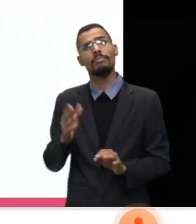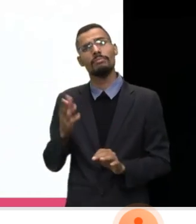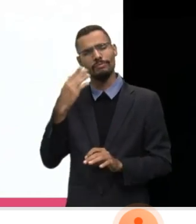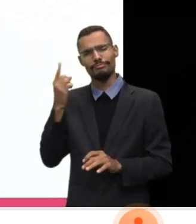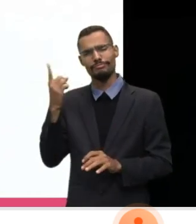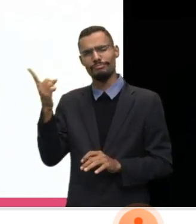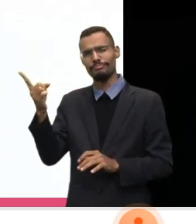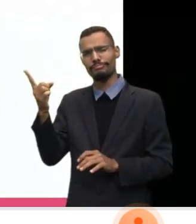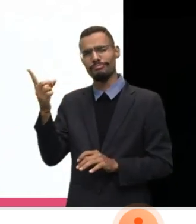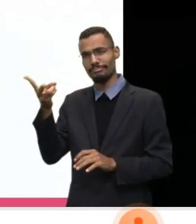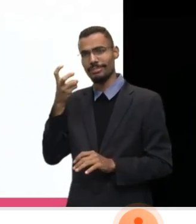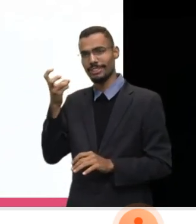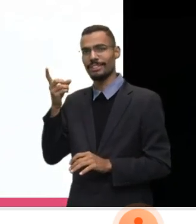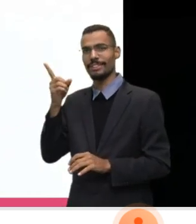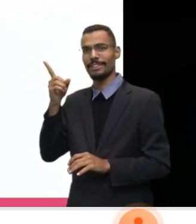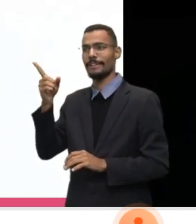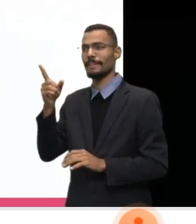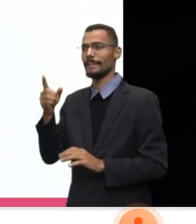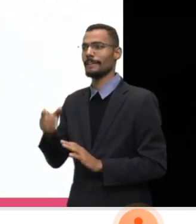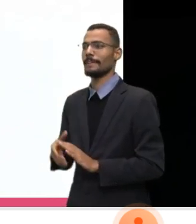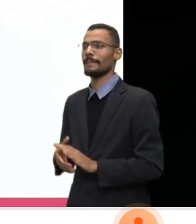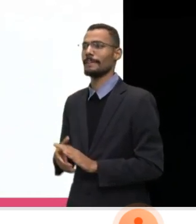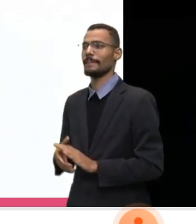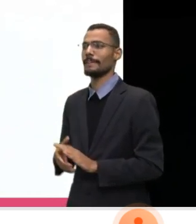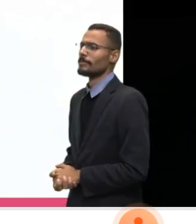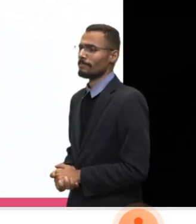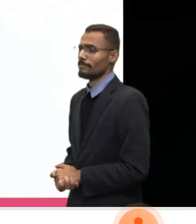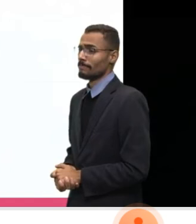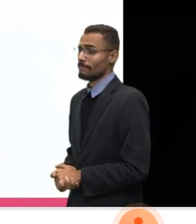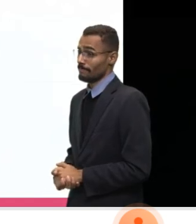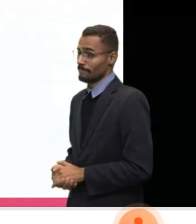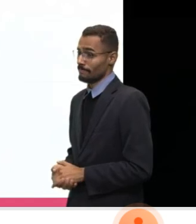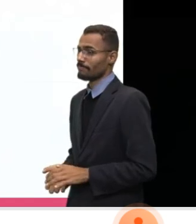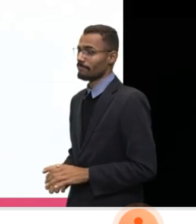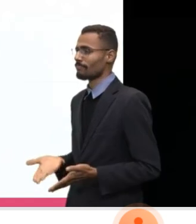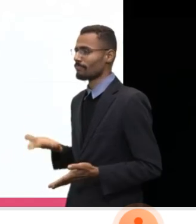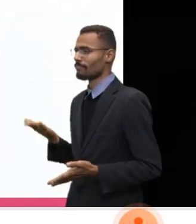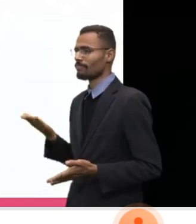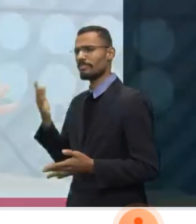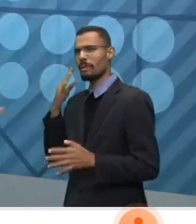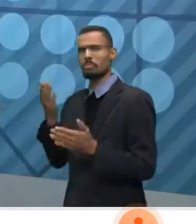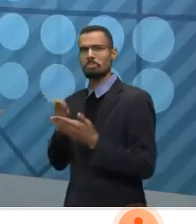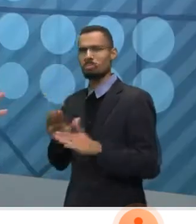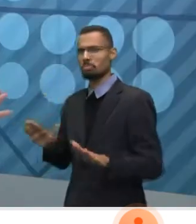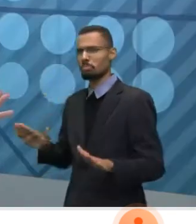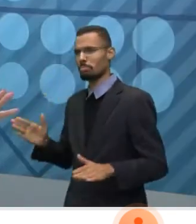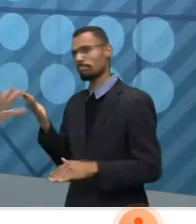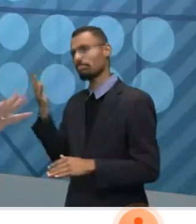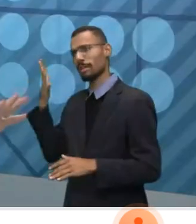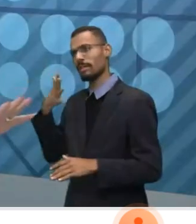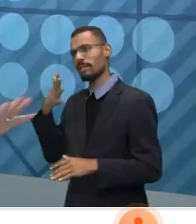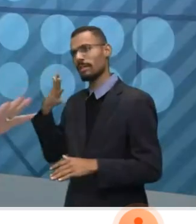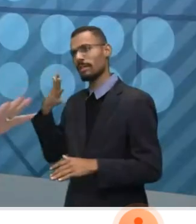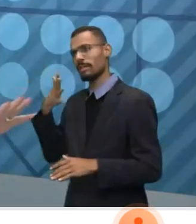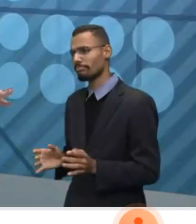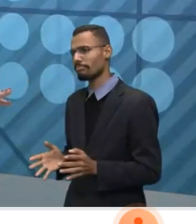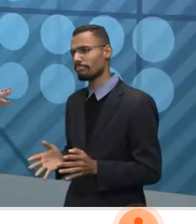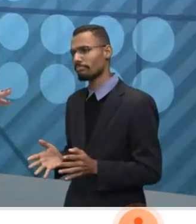acabar. Então, acabou de pronto, né? Terminou. Então, a palestra